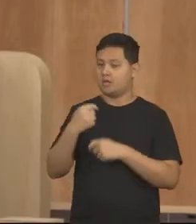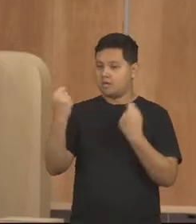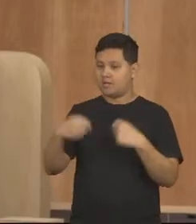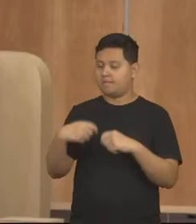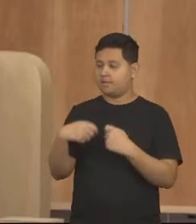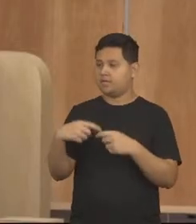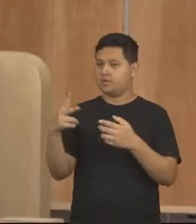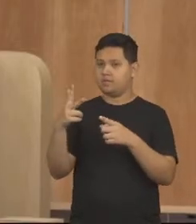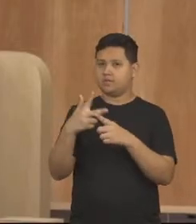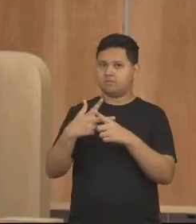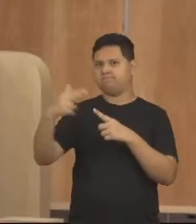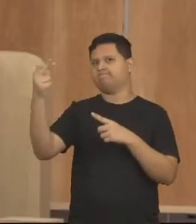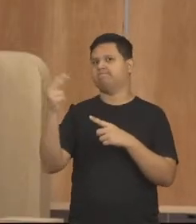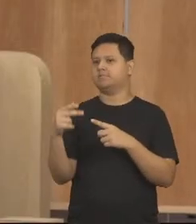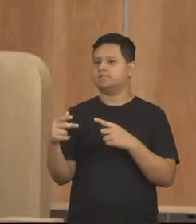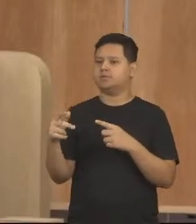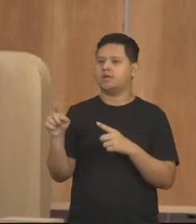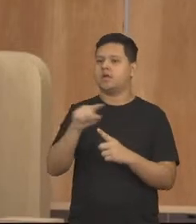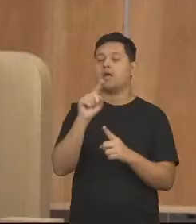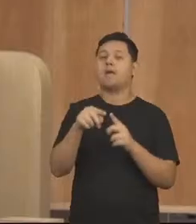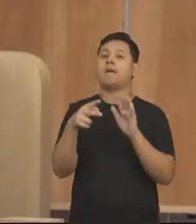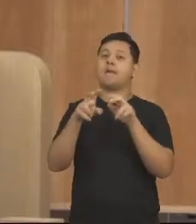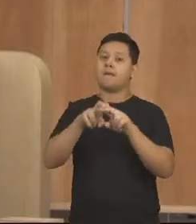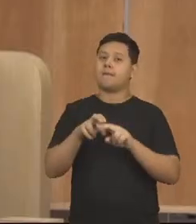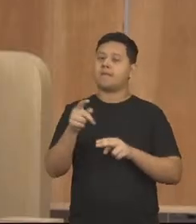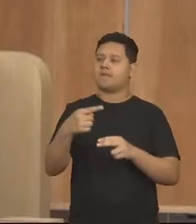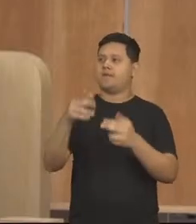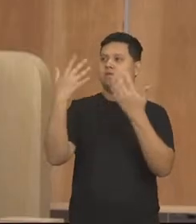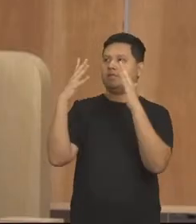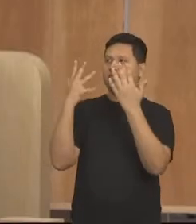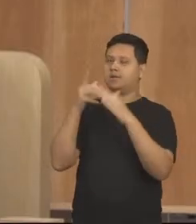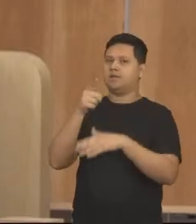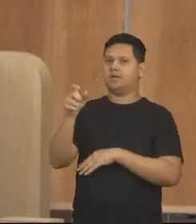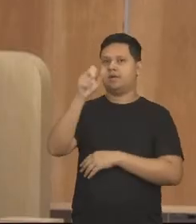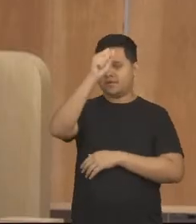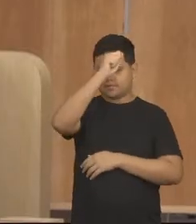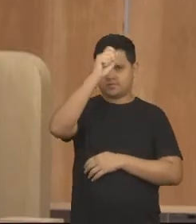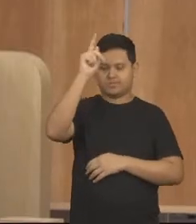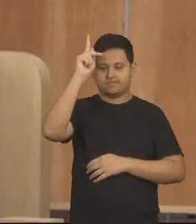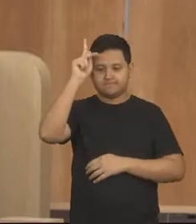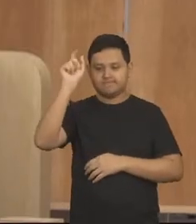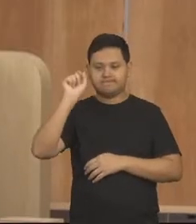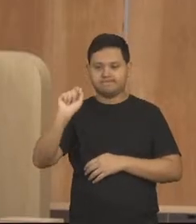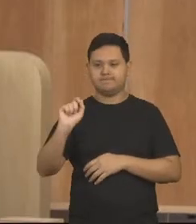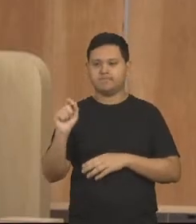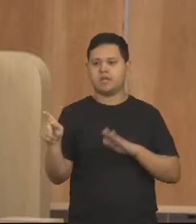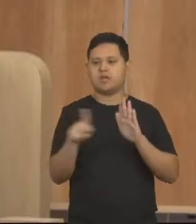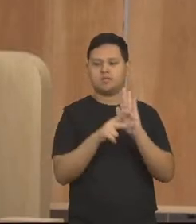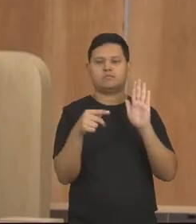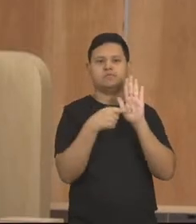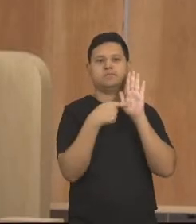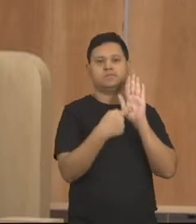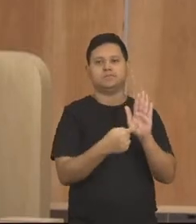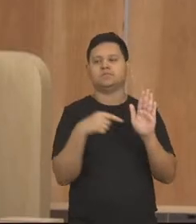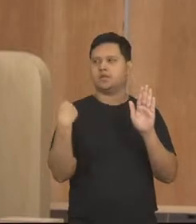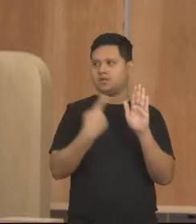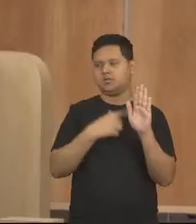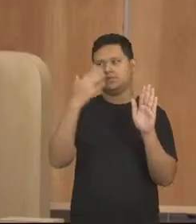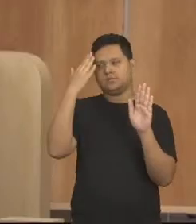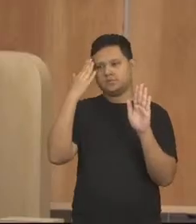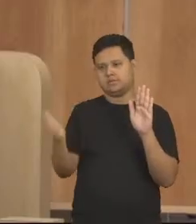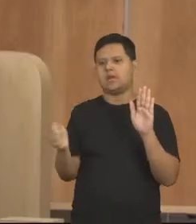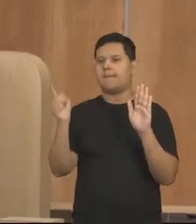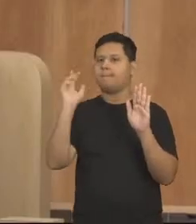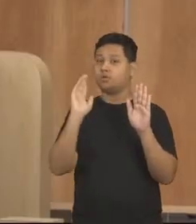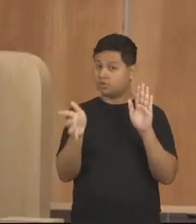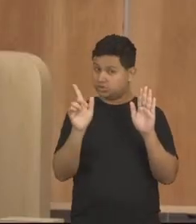as soluções. Por isso que eu acho que esse projeto, eu quero dar os parabéns ao prefeito Celso Florencio, é um projeto que a gente sabe que